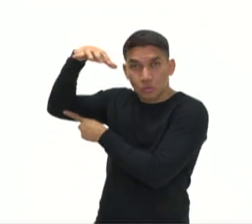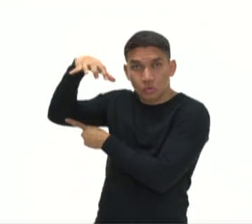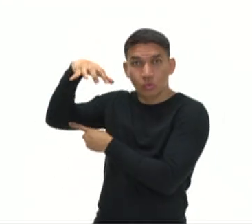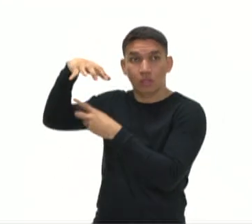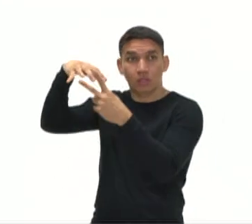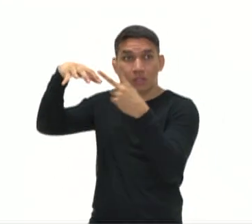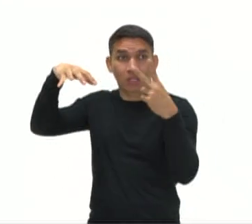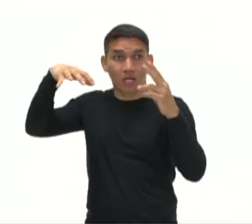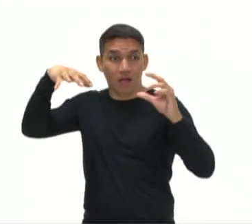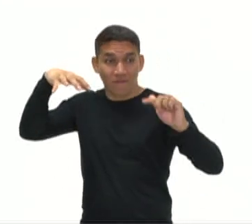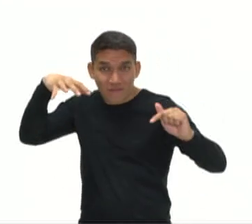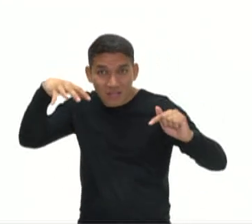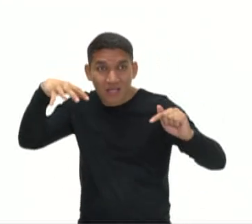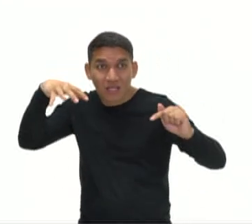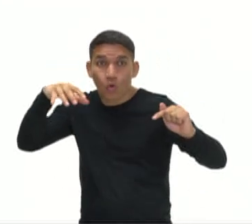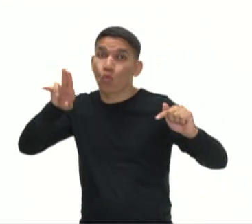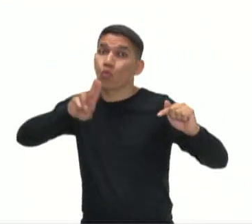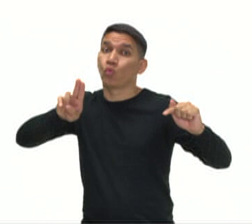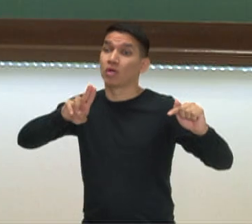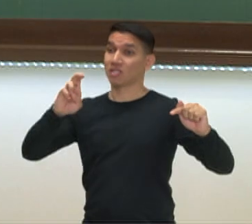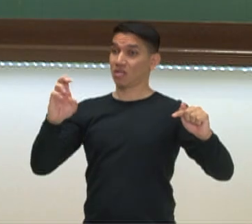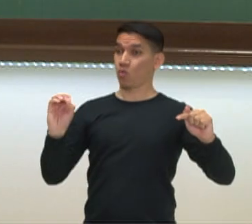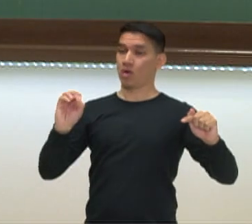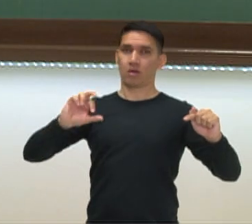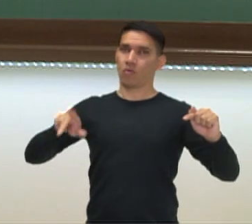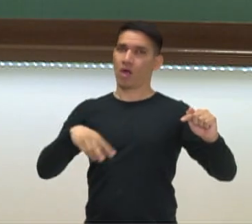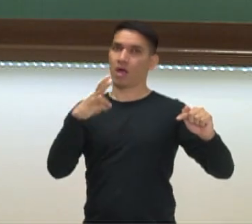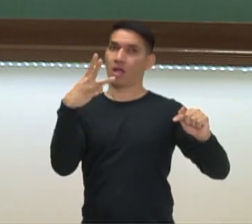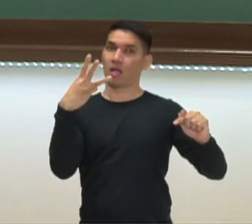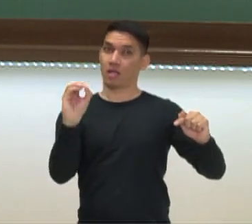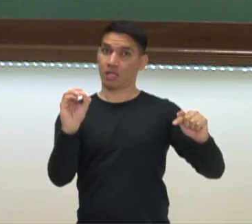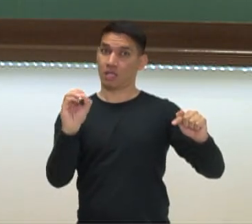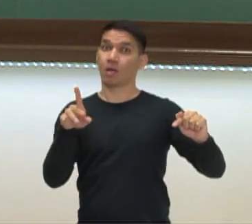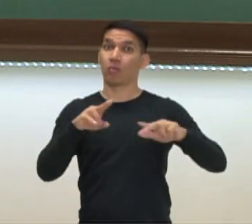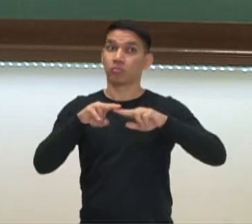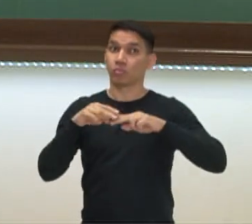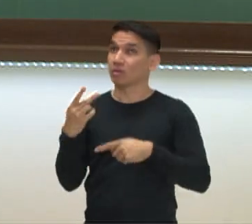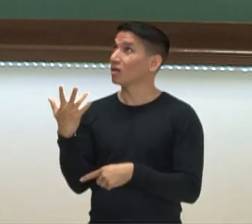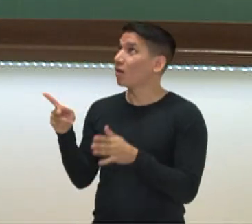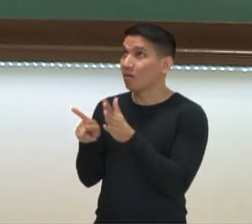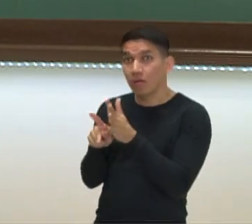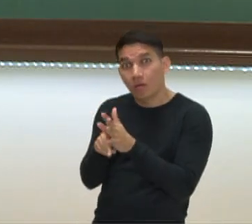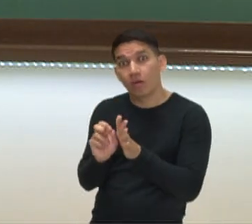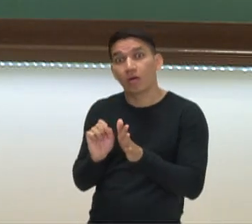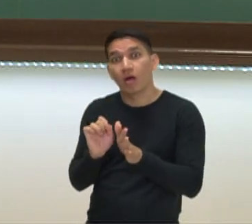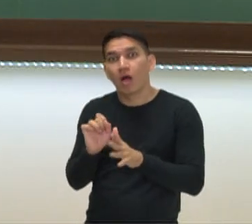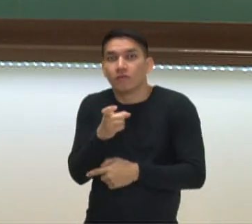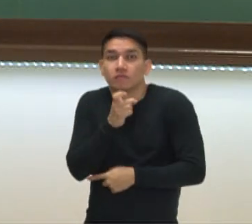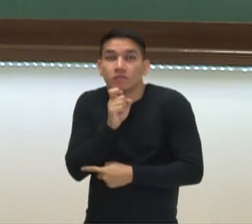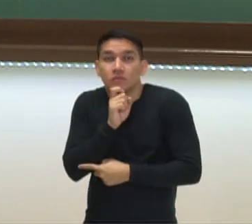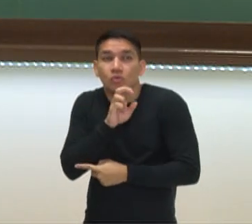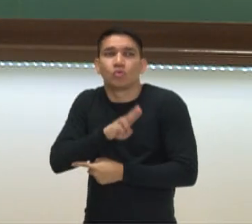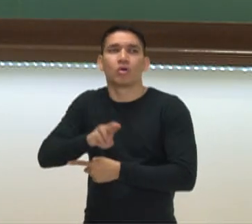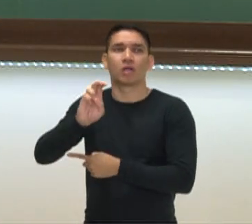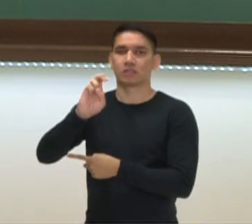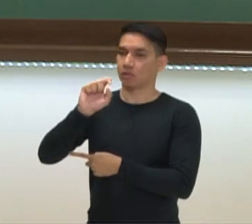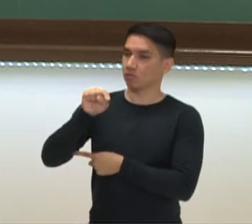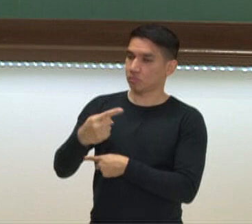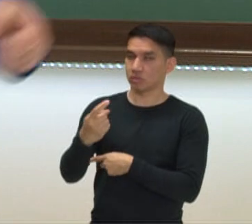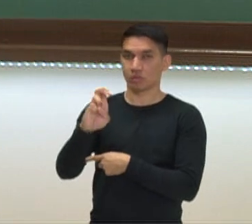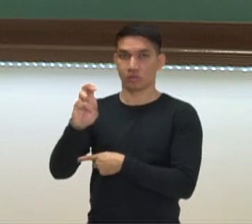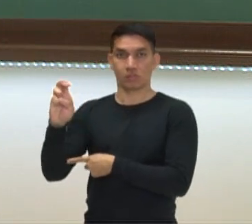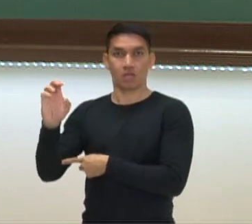ele usa 50 amperes, não 30, na chave do inverno, que é 5.500 watts. E o milímetro aqui